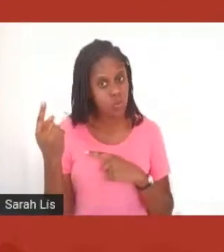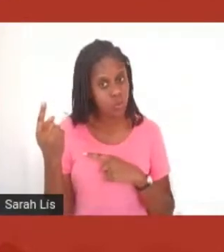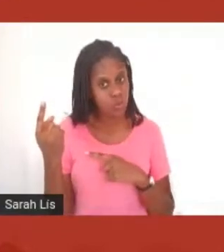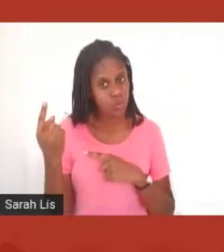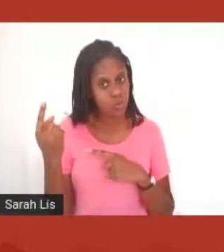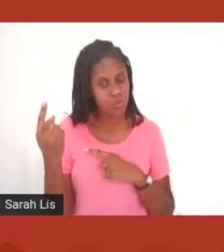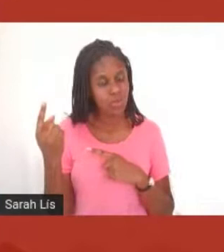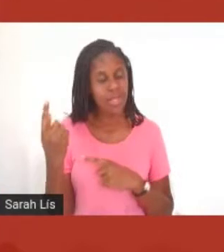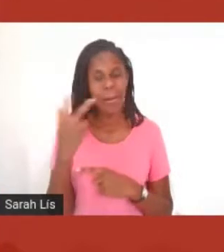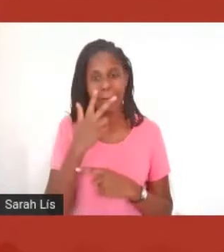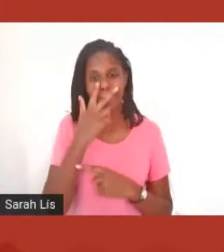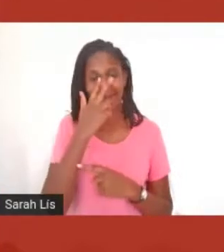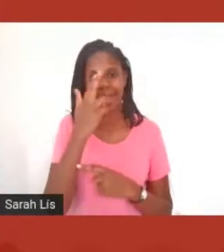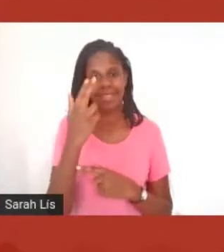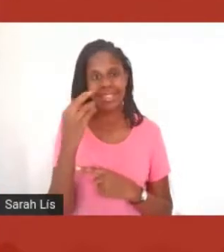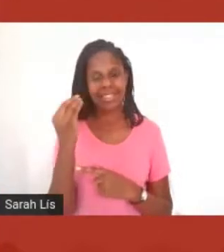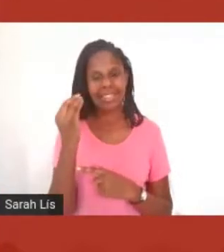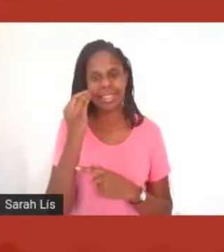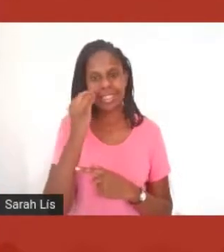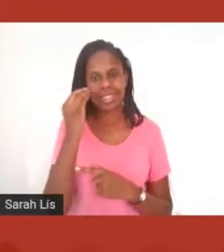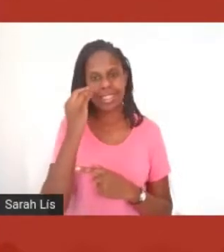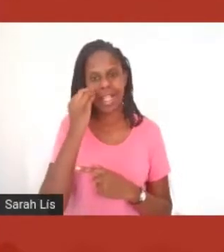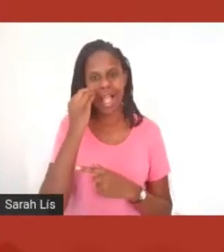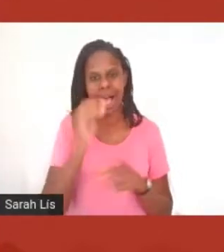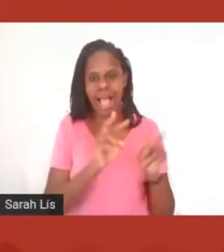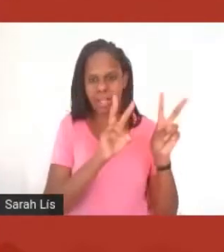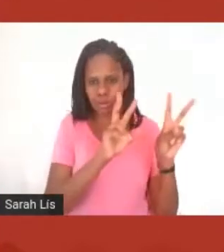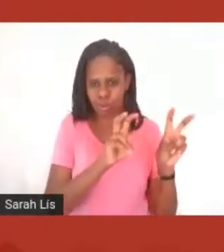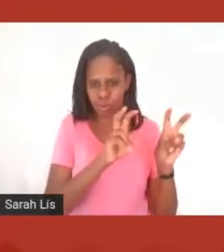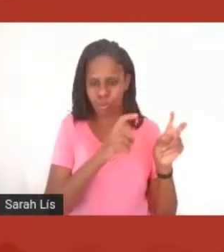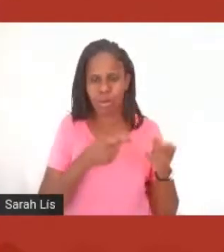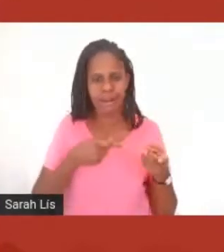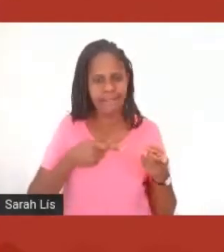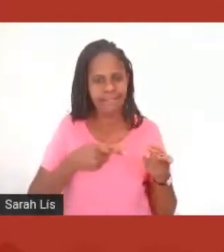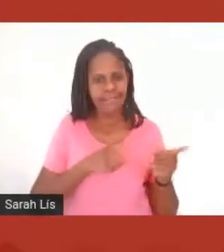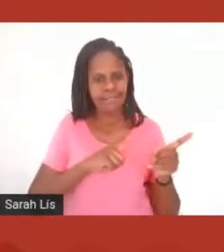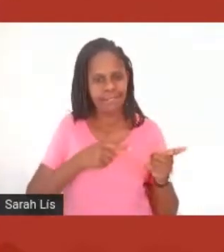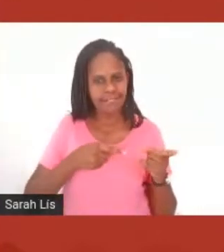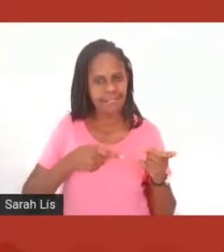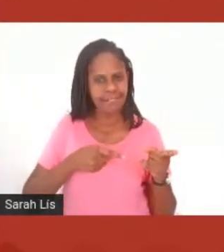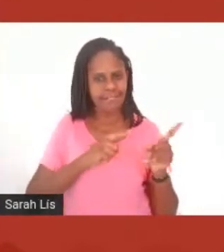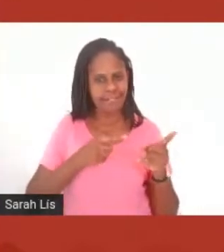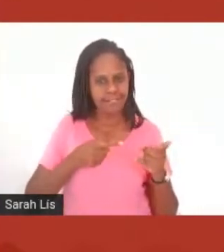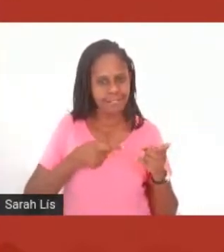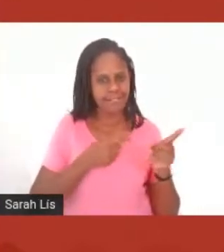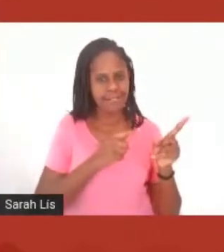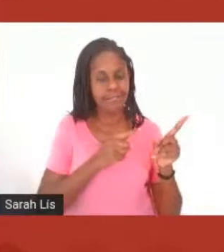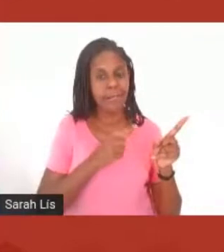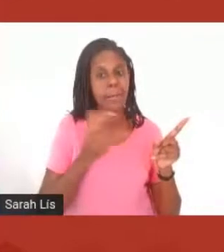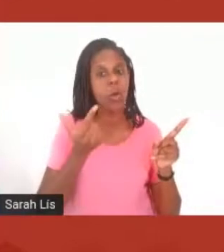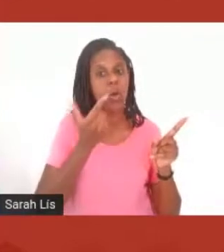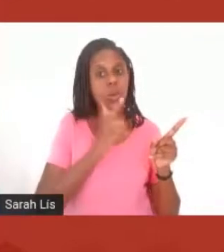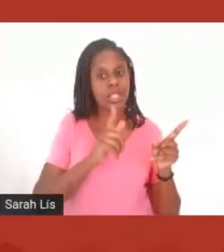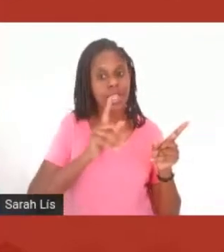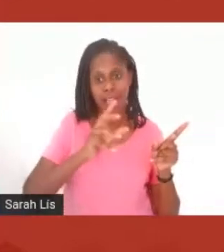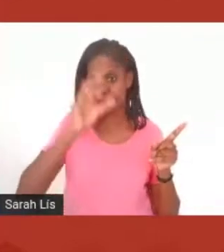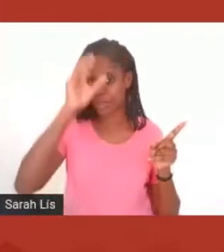de provocar um assunto para aprendizado de um conceito, né,